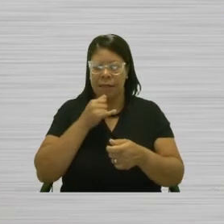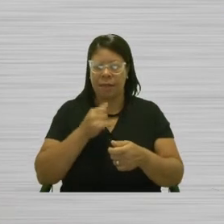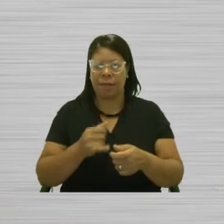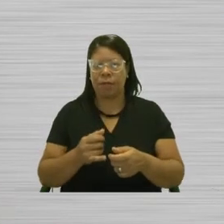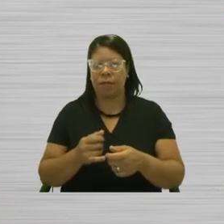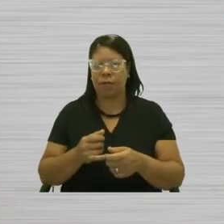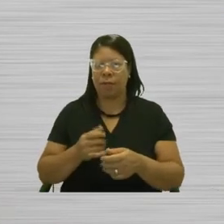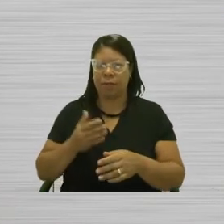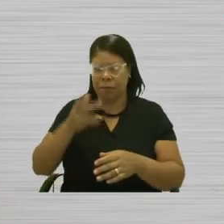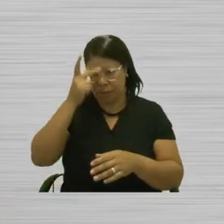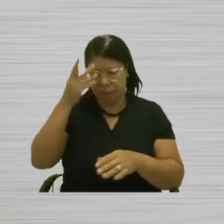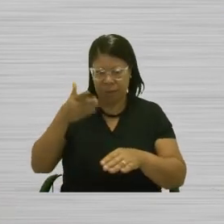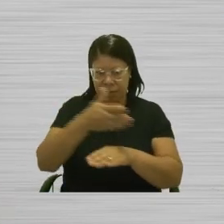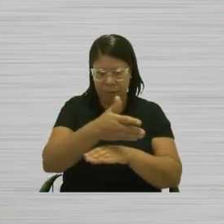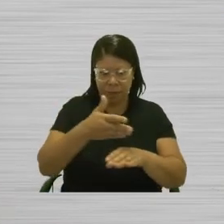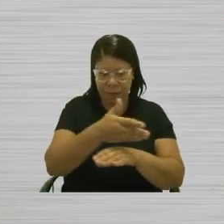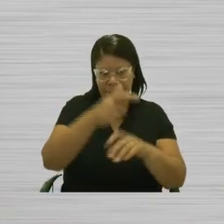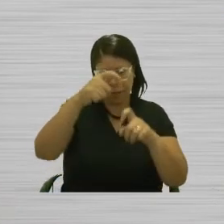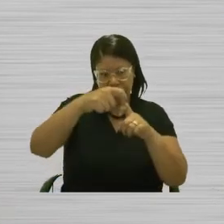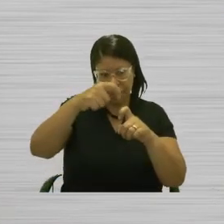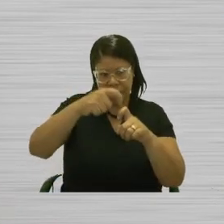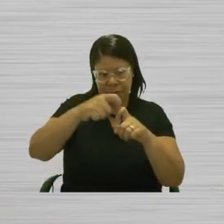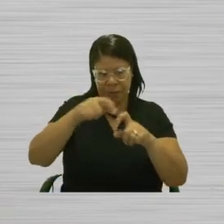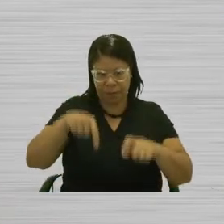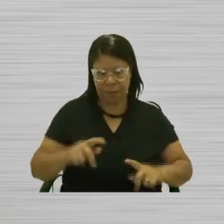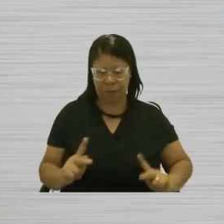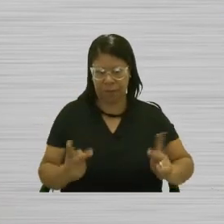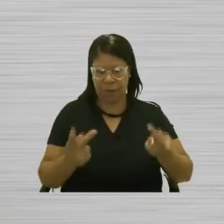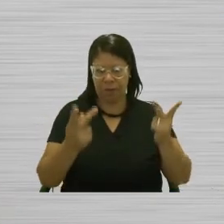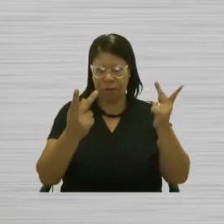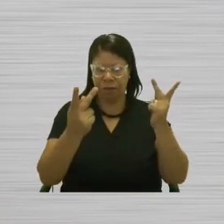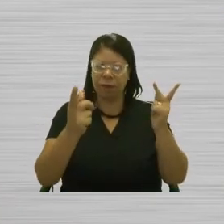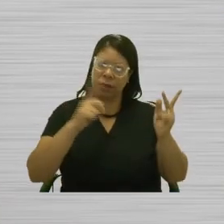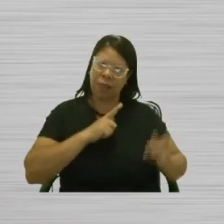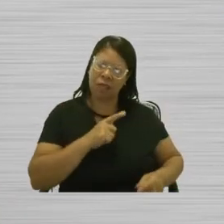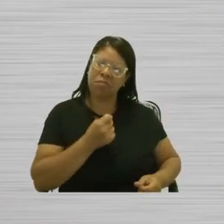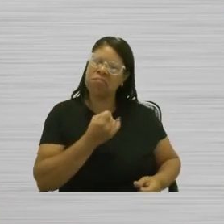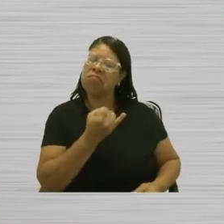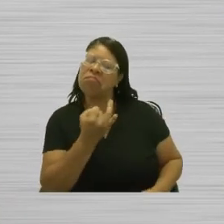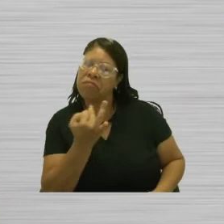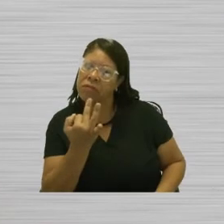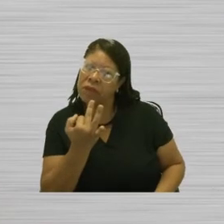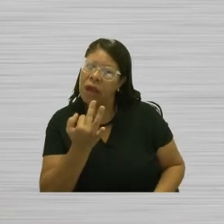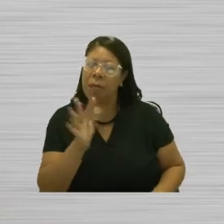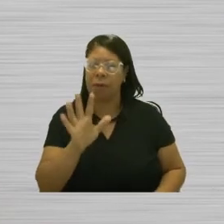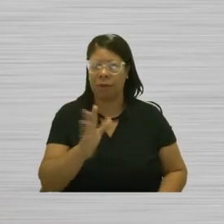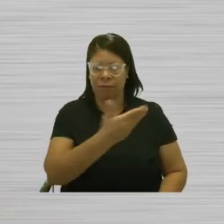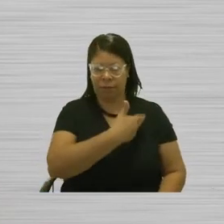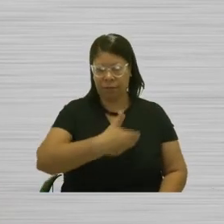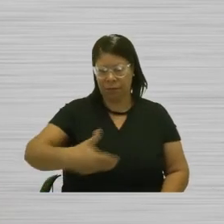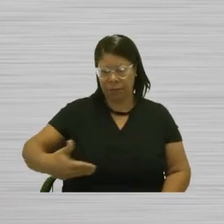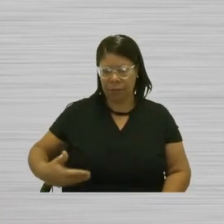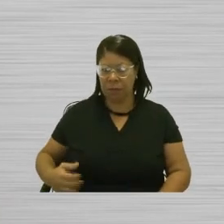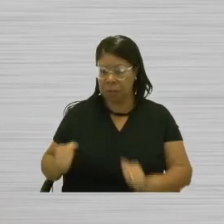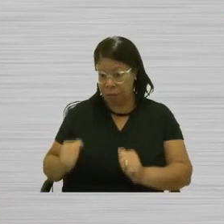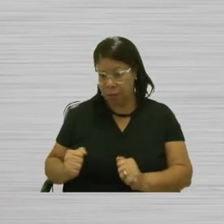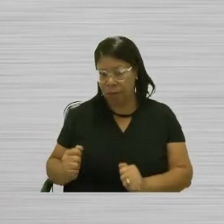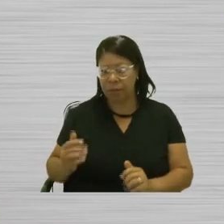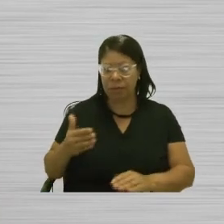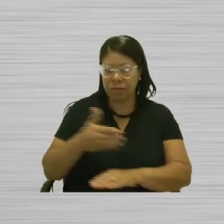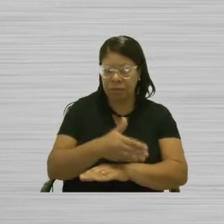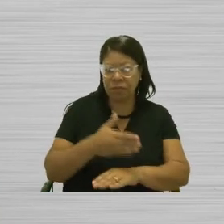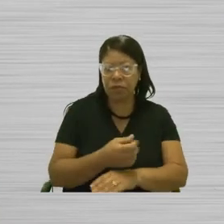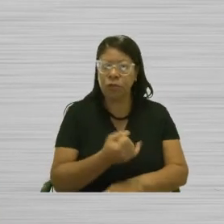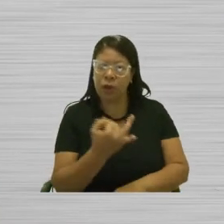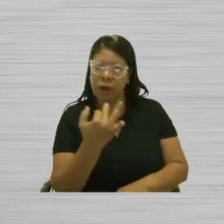demonstrando aqui o que o nosso município oferta e o que o Estado oferta. A gente consegue olhar ali